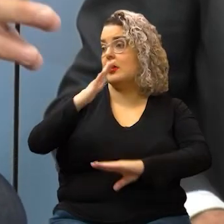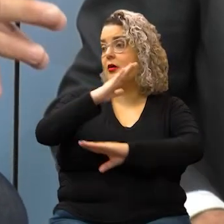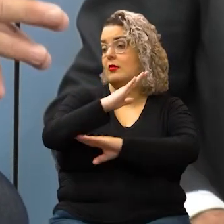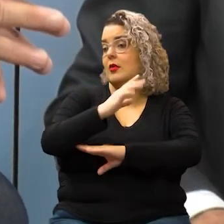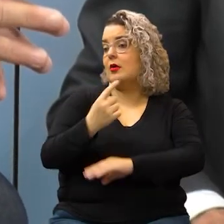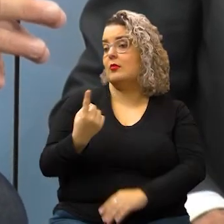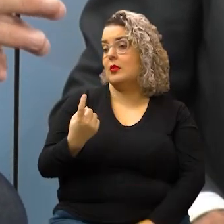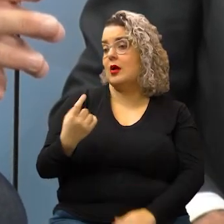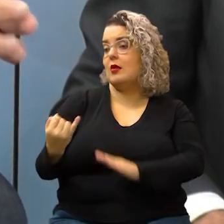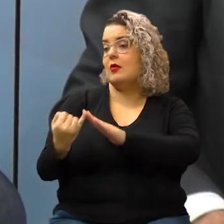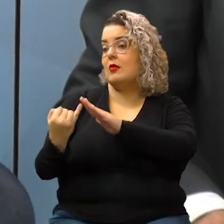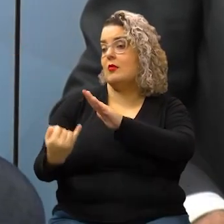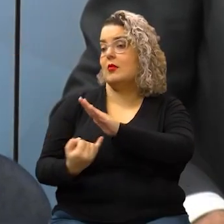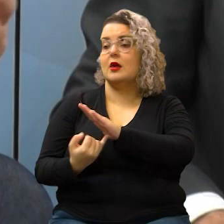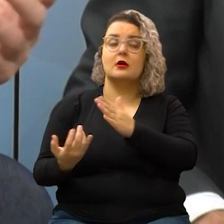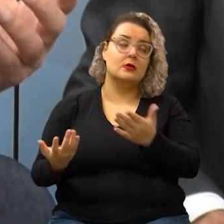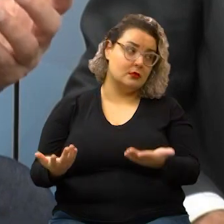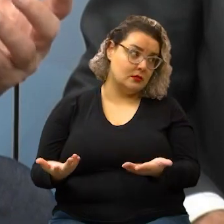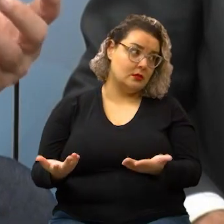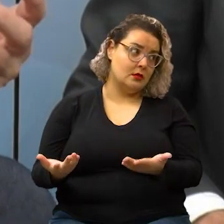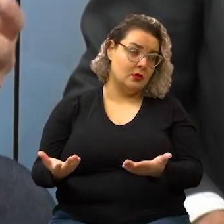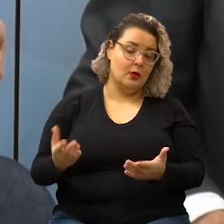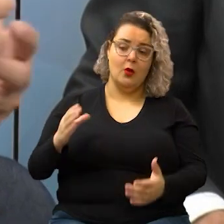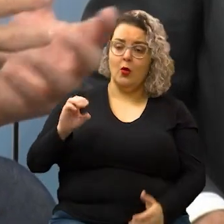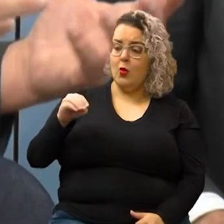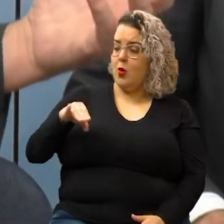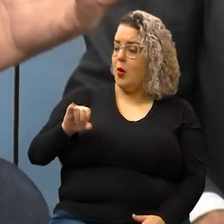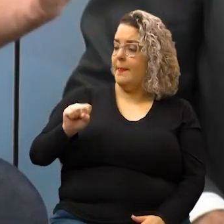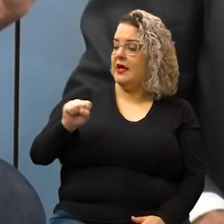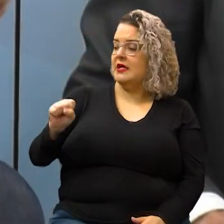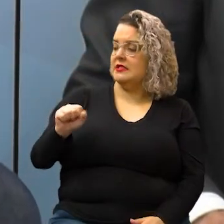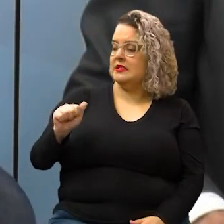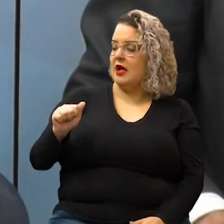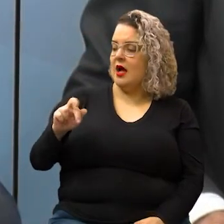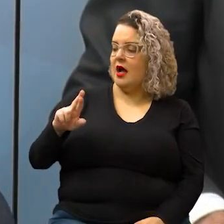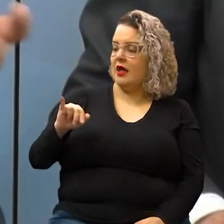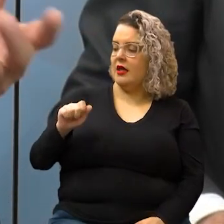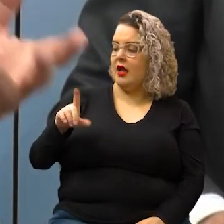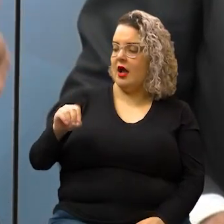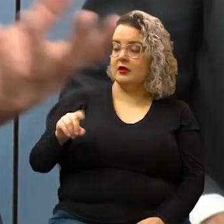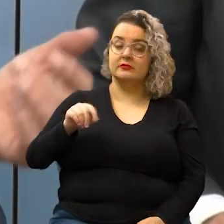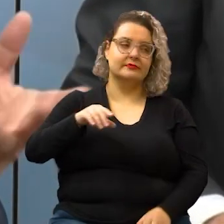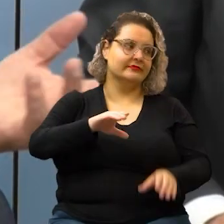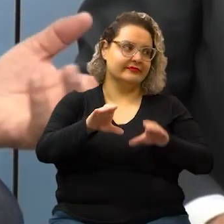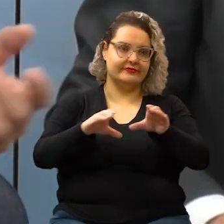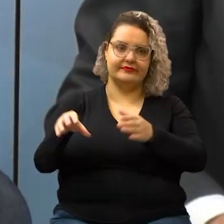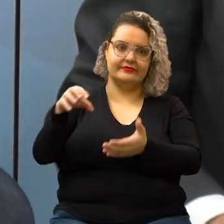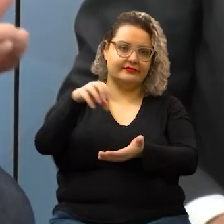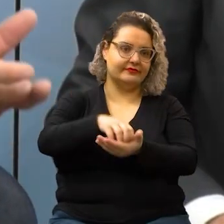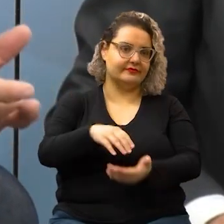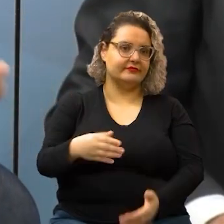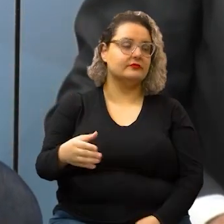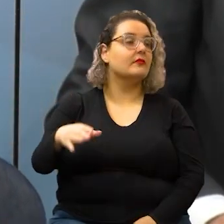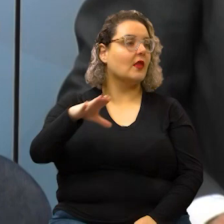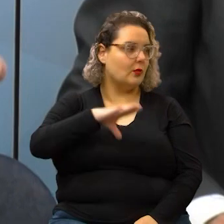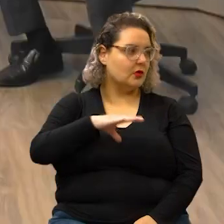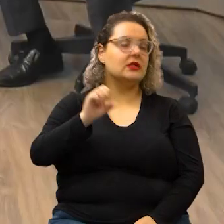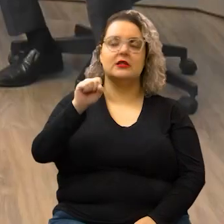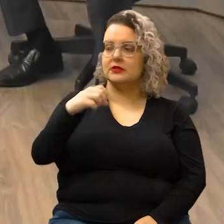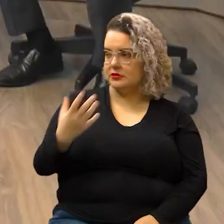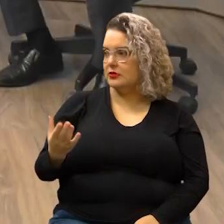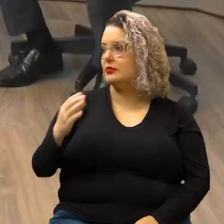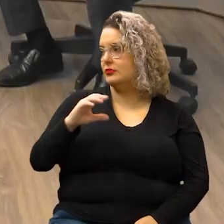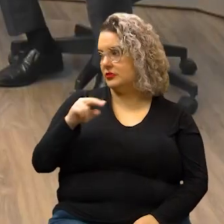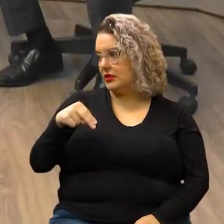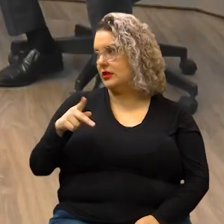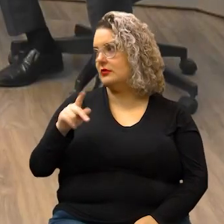para uma entidade, uma instituição. O comissariado não é uma organização Municipal. assim com CNPJ e